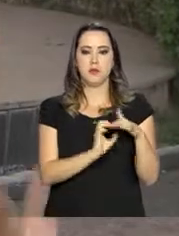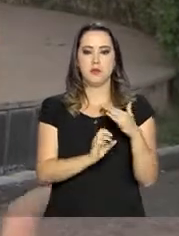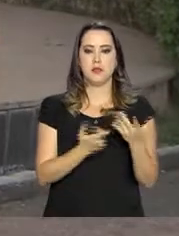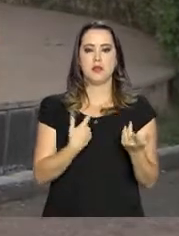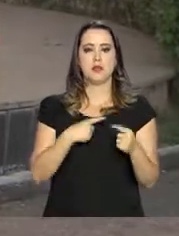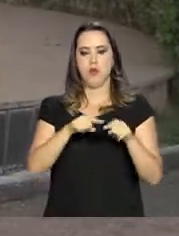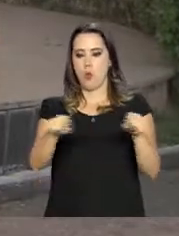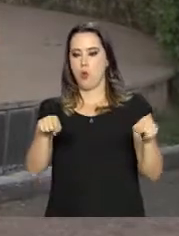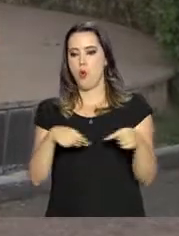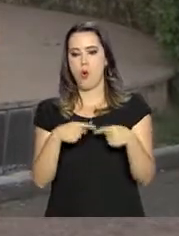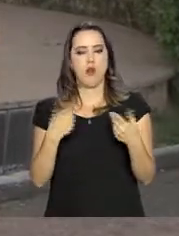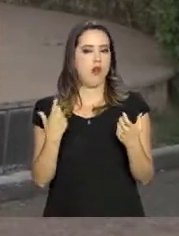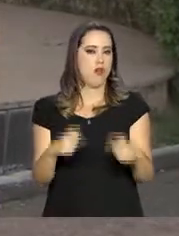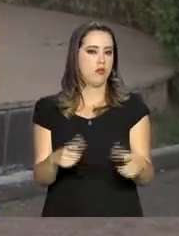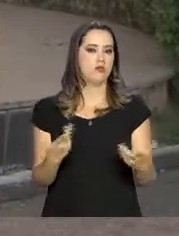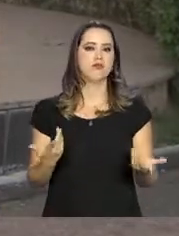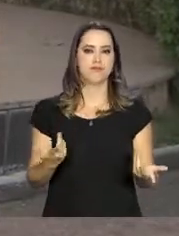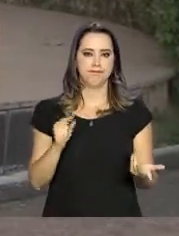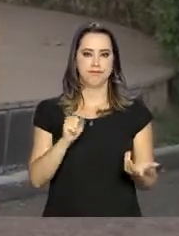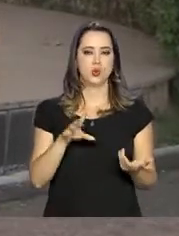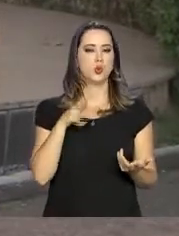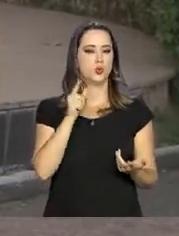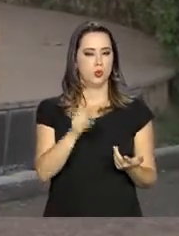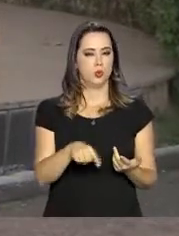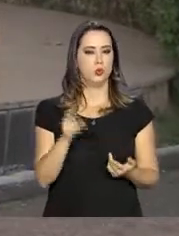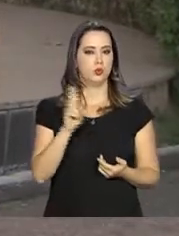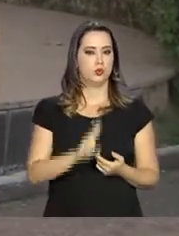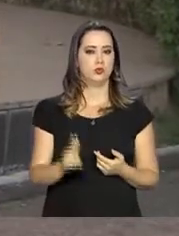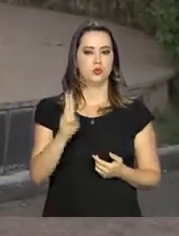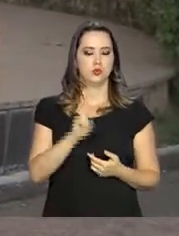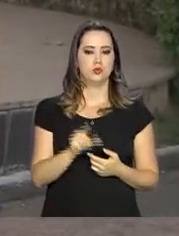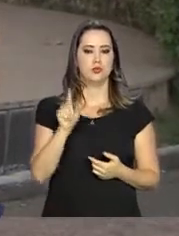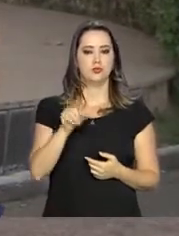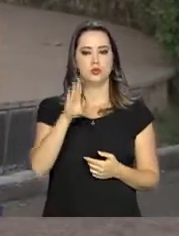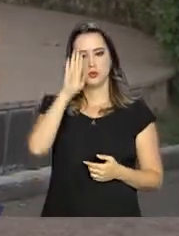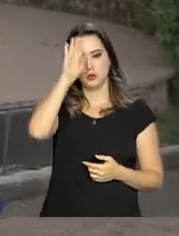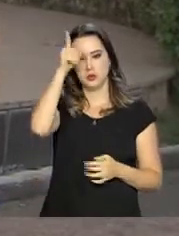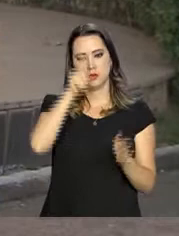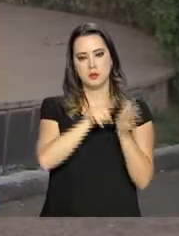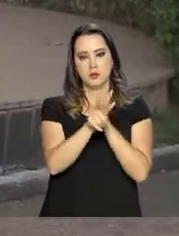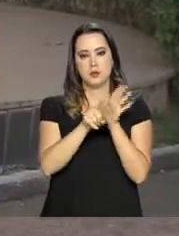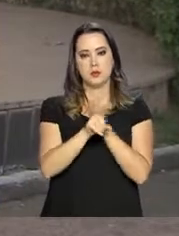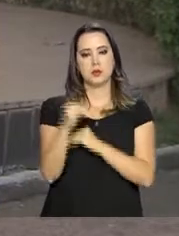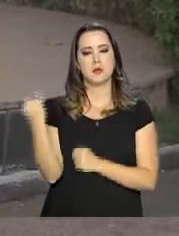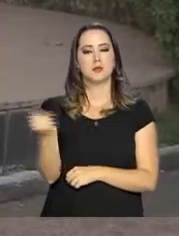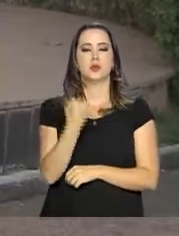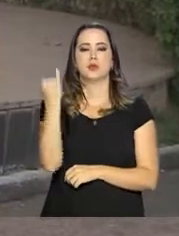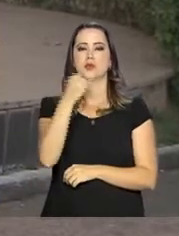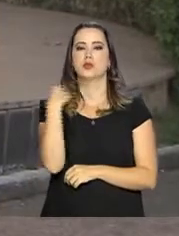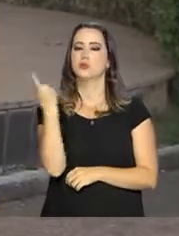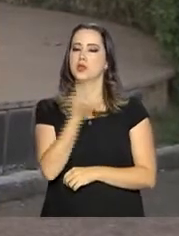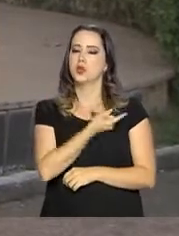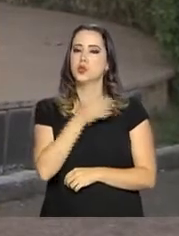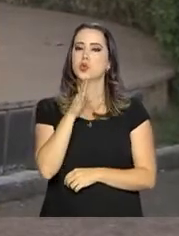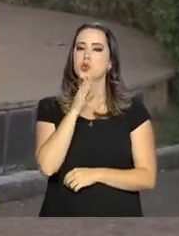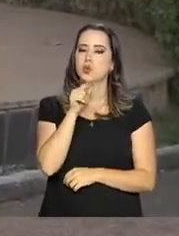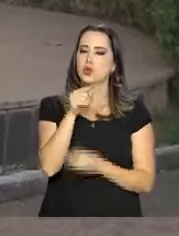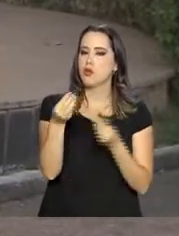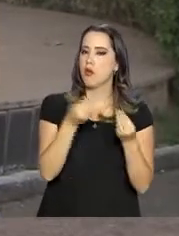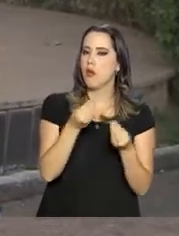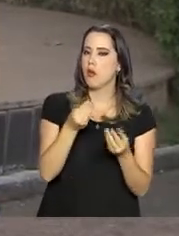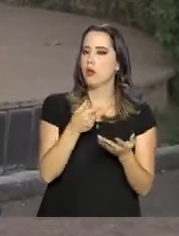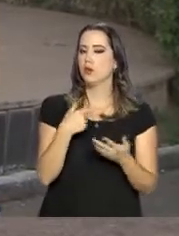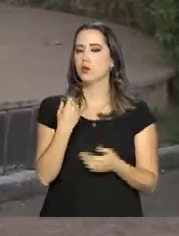salão em determinada região então tudo isso é utilizado é é a principal pesquisa é fundamental para a gente conhecer quem somos onde